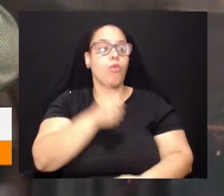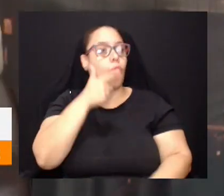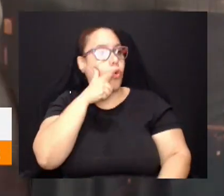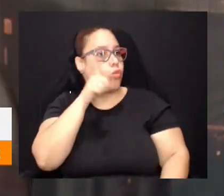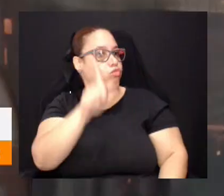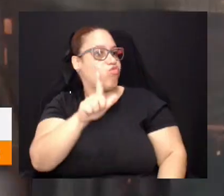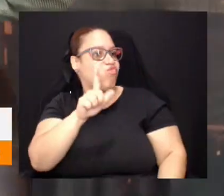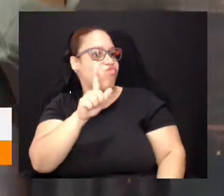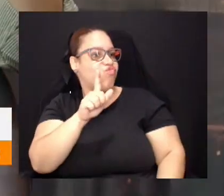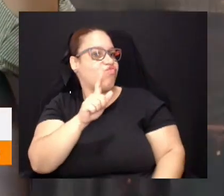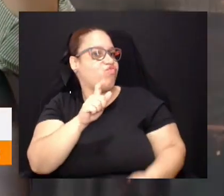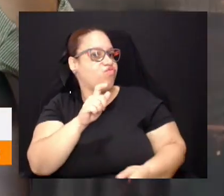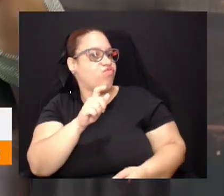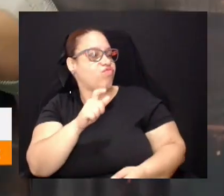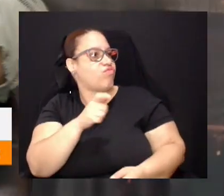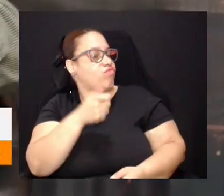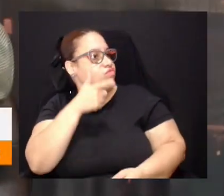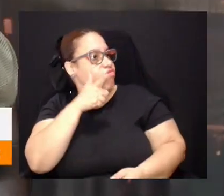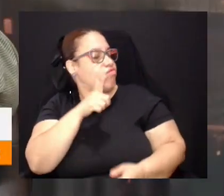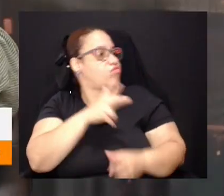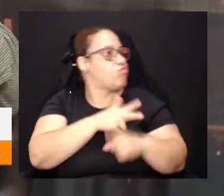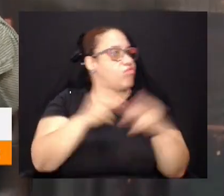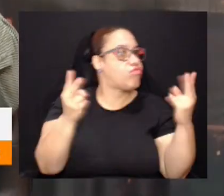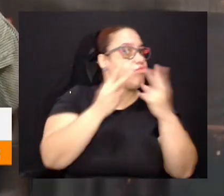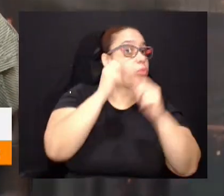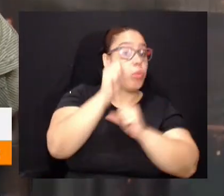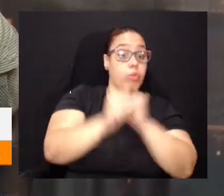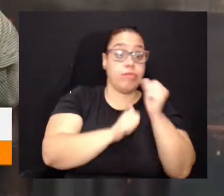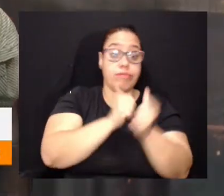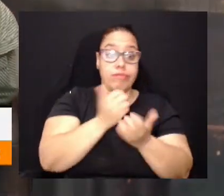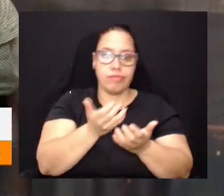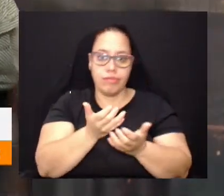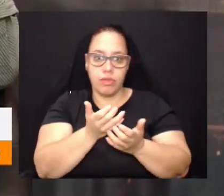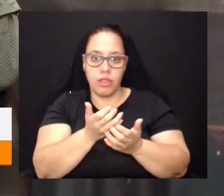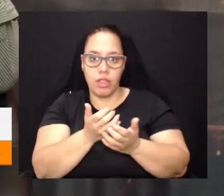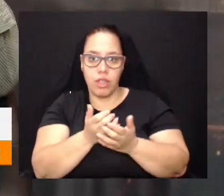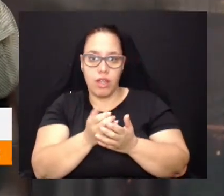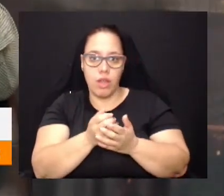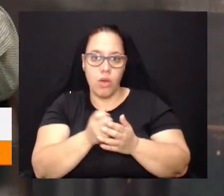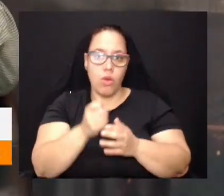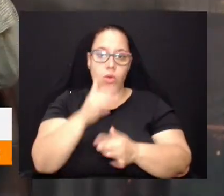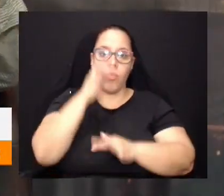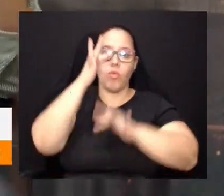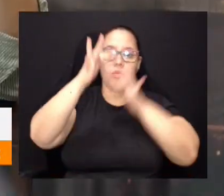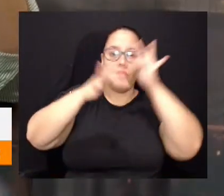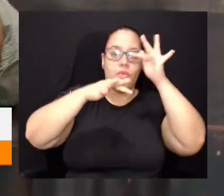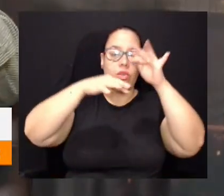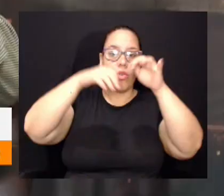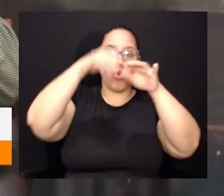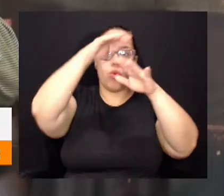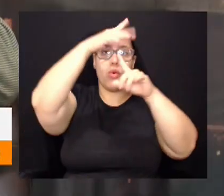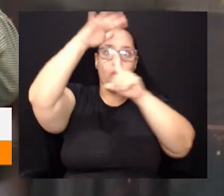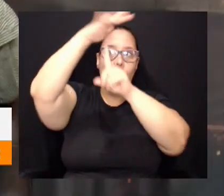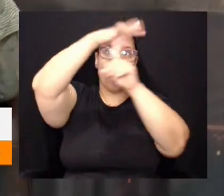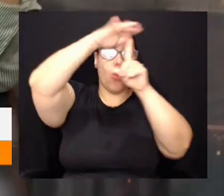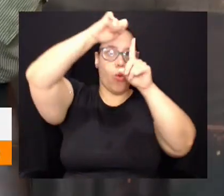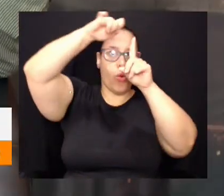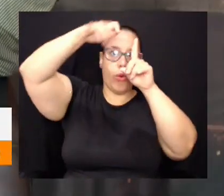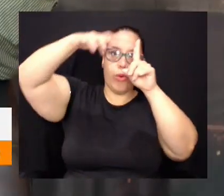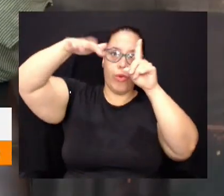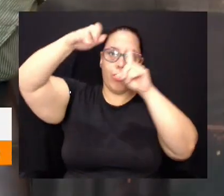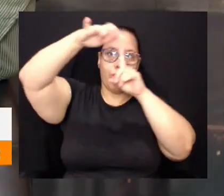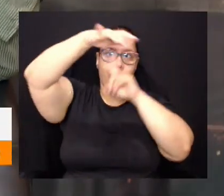que acontece que muda toda a minha vida. Exato. Então assim, eu vou jogar pétalas de rosa do helicóptero, Uau, eu vou né? fazer